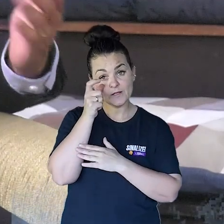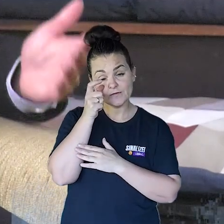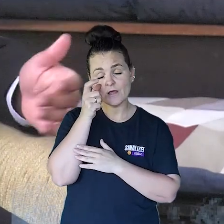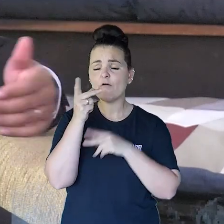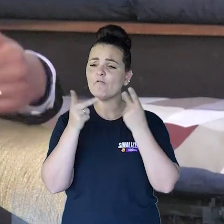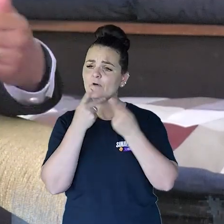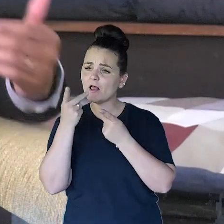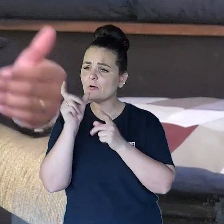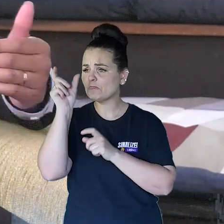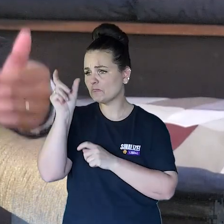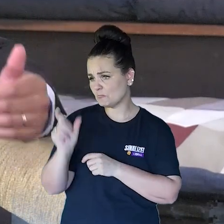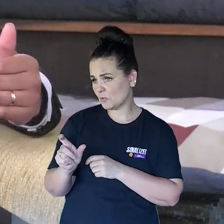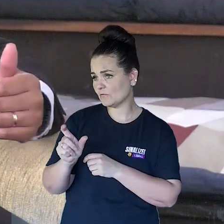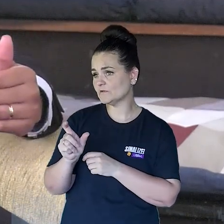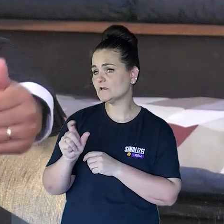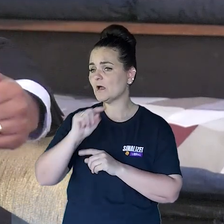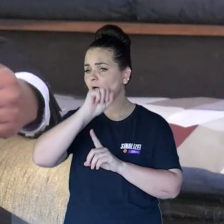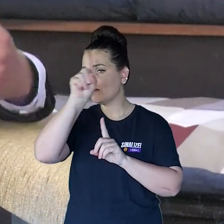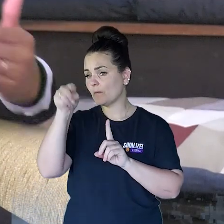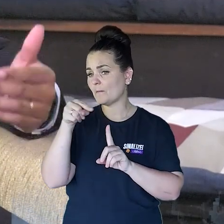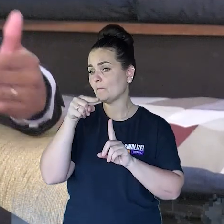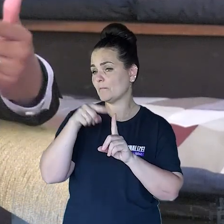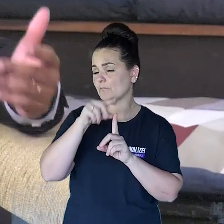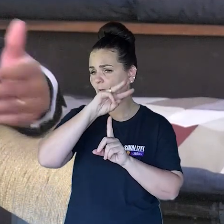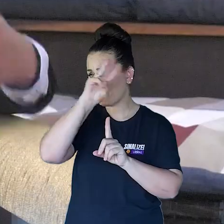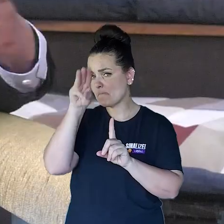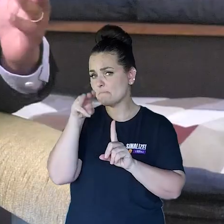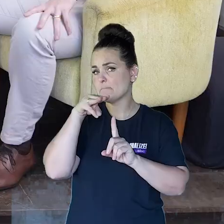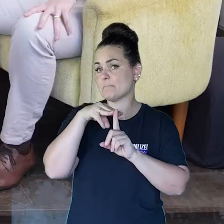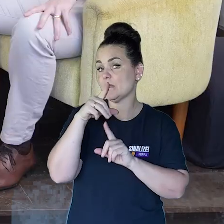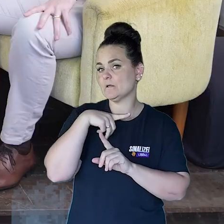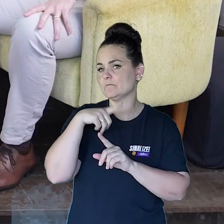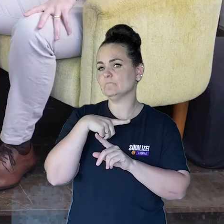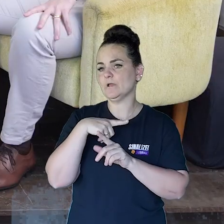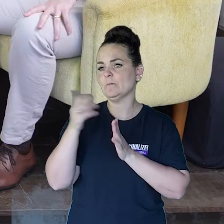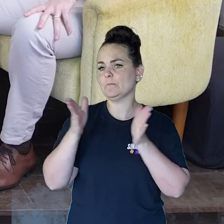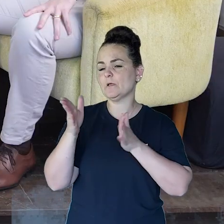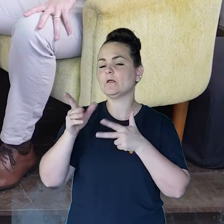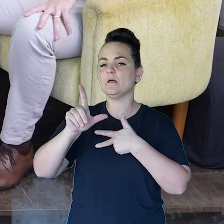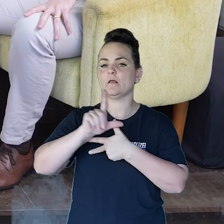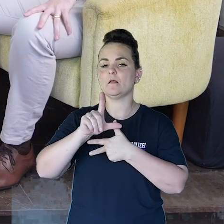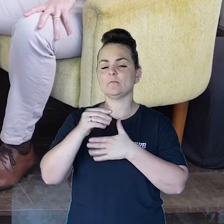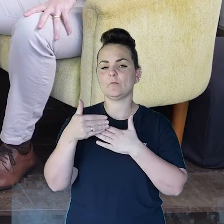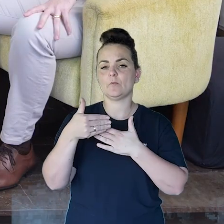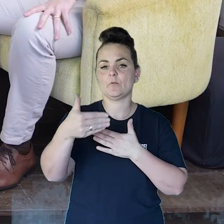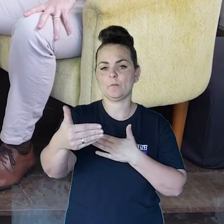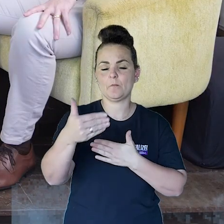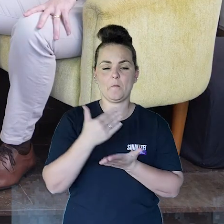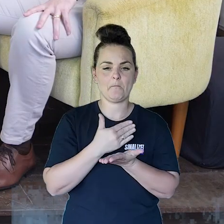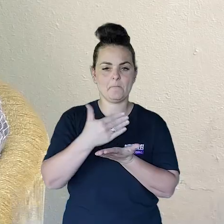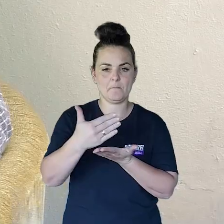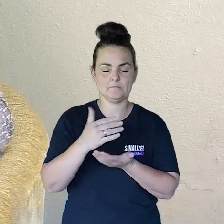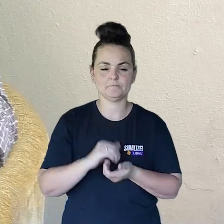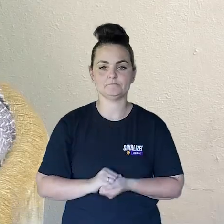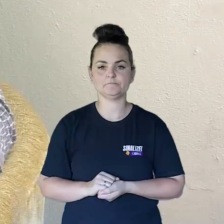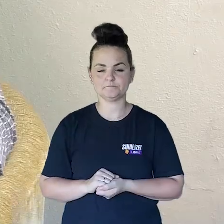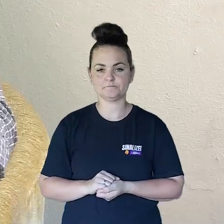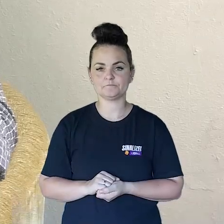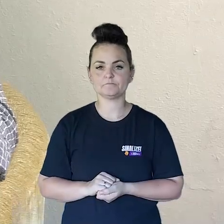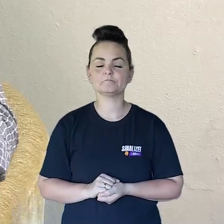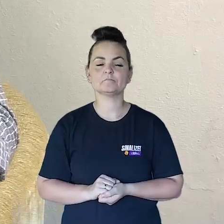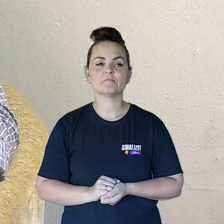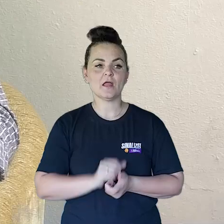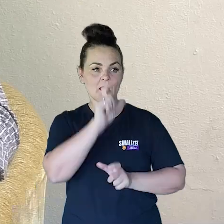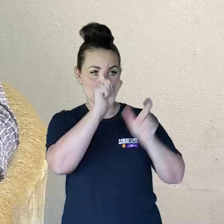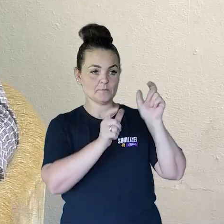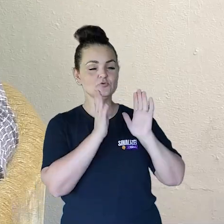mais sobre você e até mesmo quais são os objetivos e metas para essa legislatura que começa. Beleza, André. Bom,